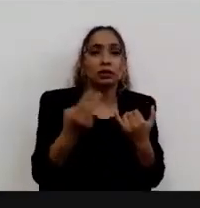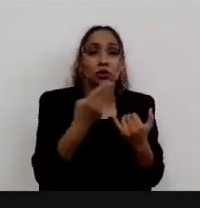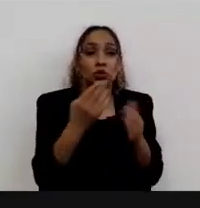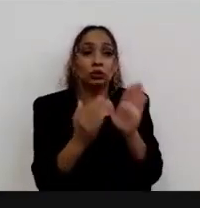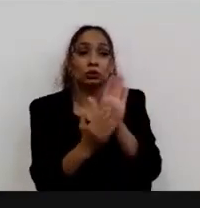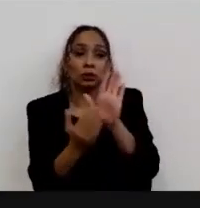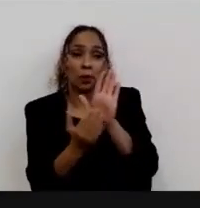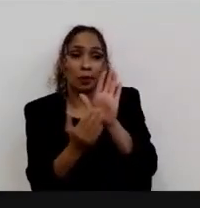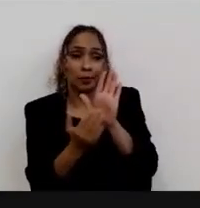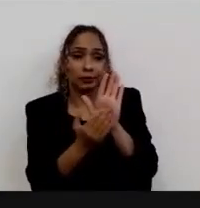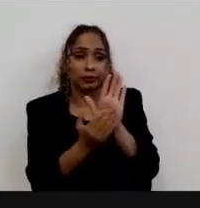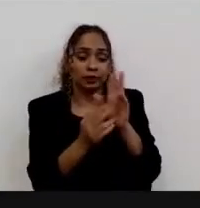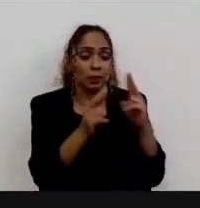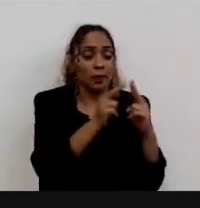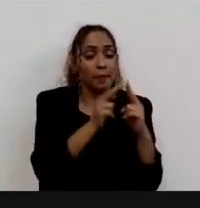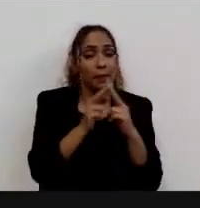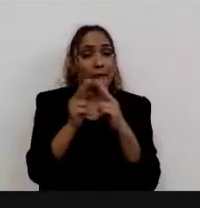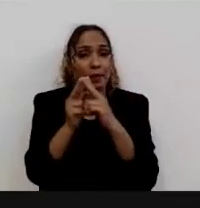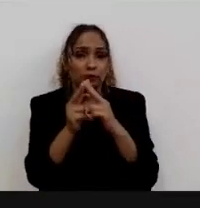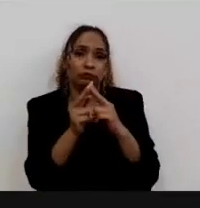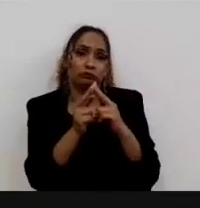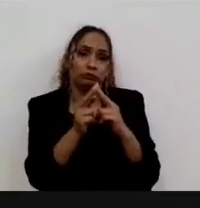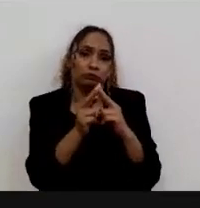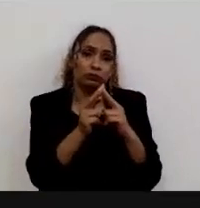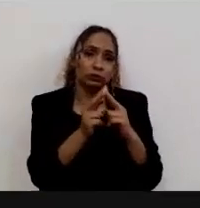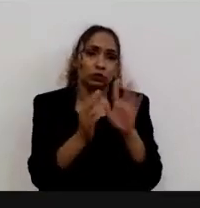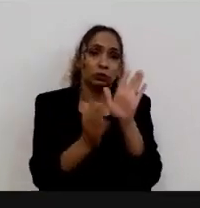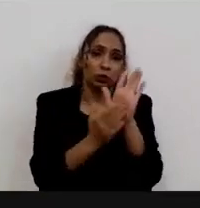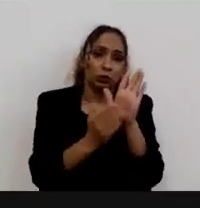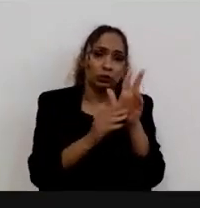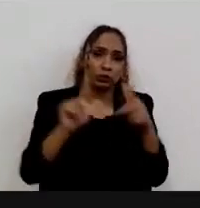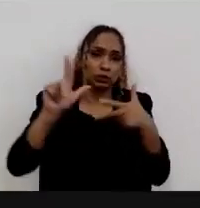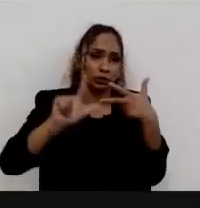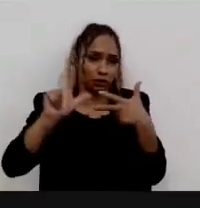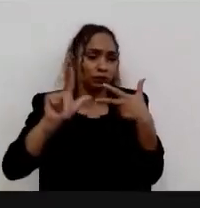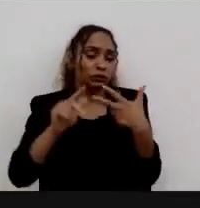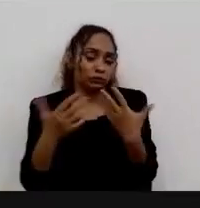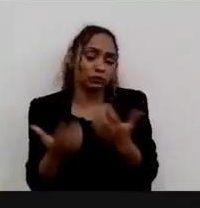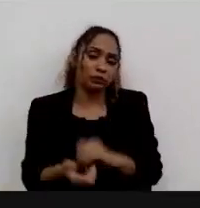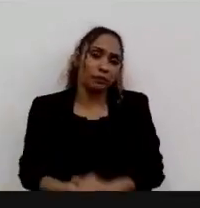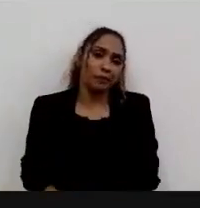legislativas são, pares de proposições legislativas são. Né.